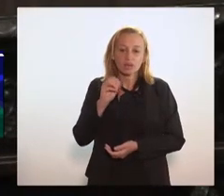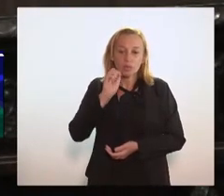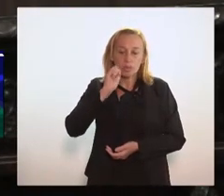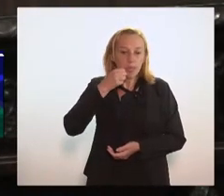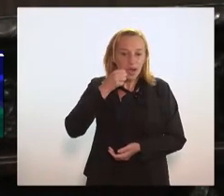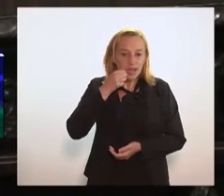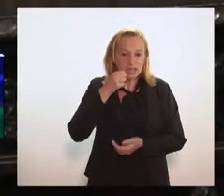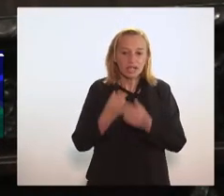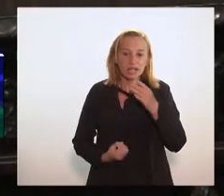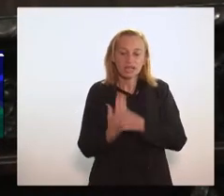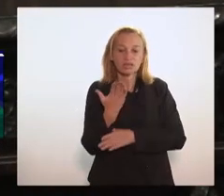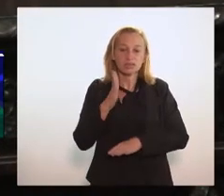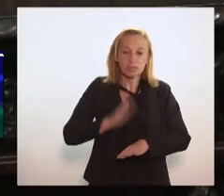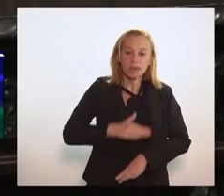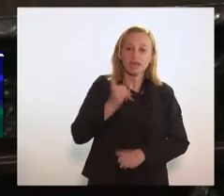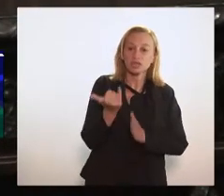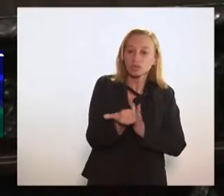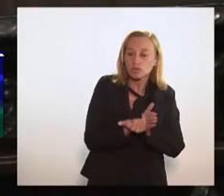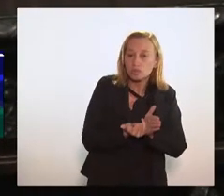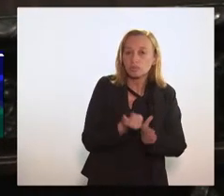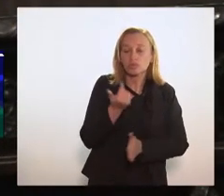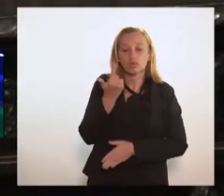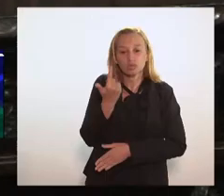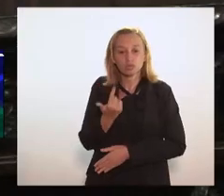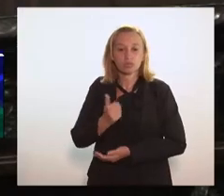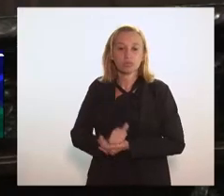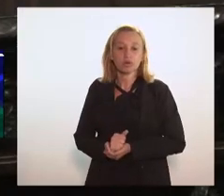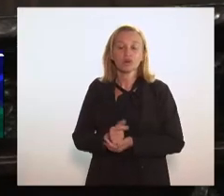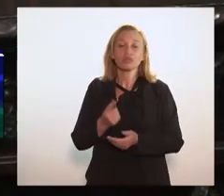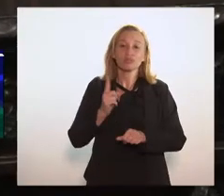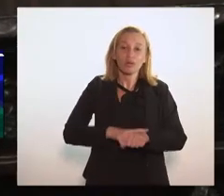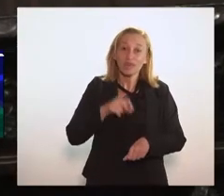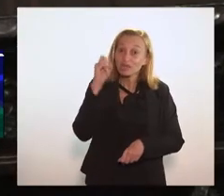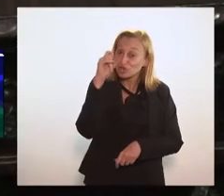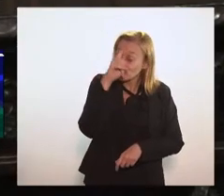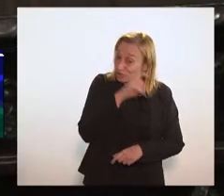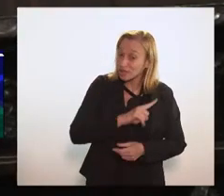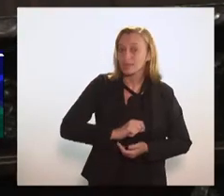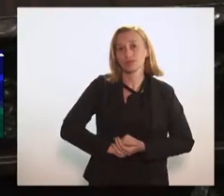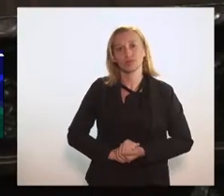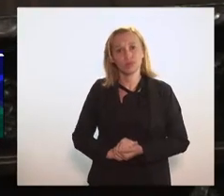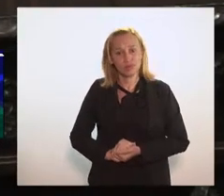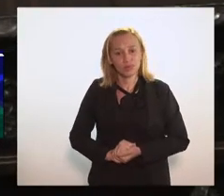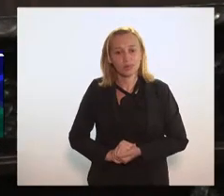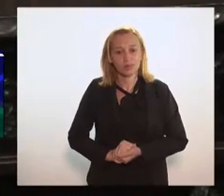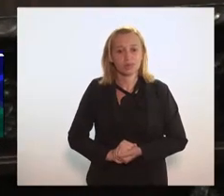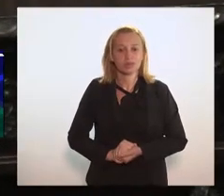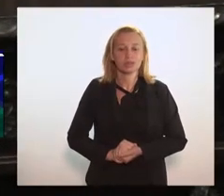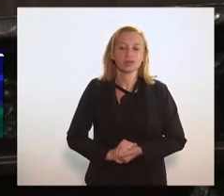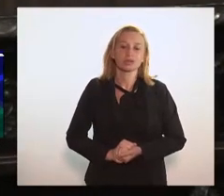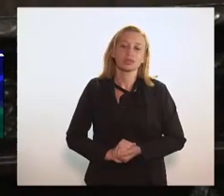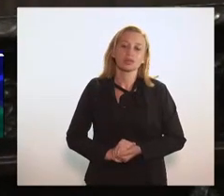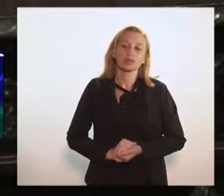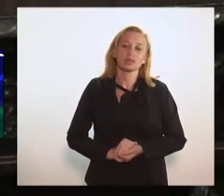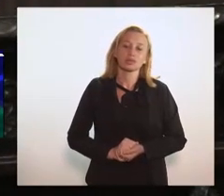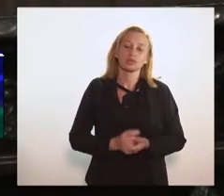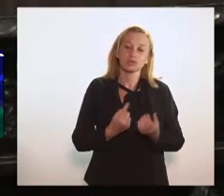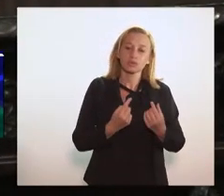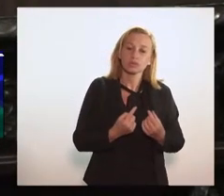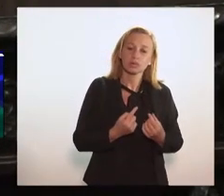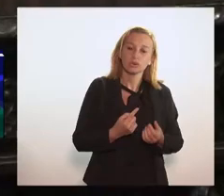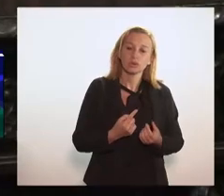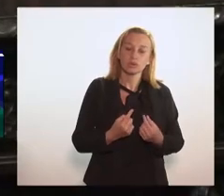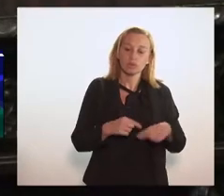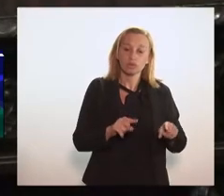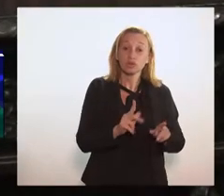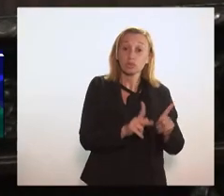de mais um imposto num momento tão delicado para incidir sobre essa categoria.